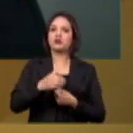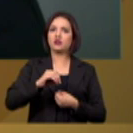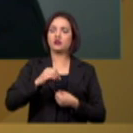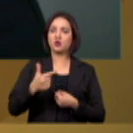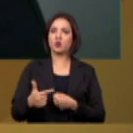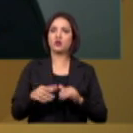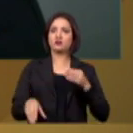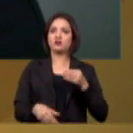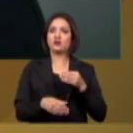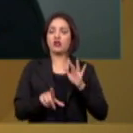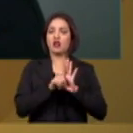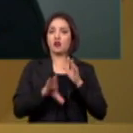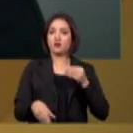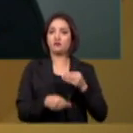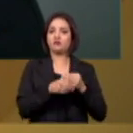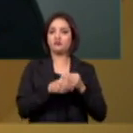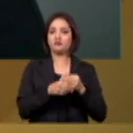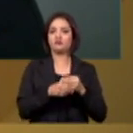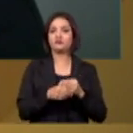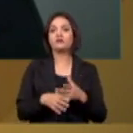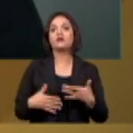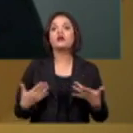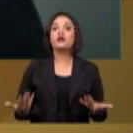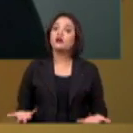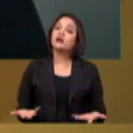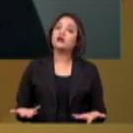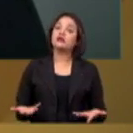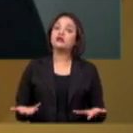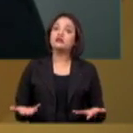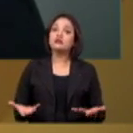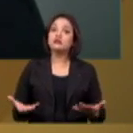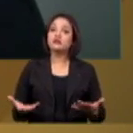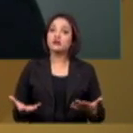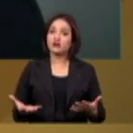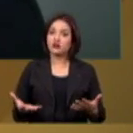15 sustento ademais a com saudade daquela revolução